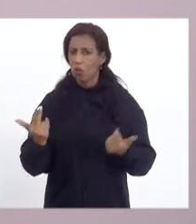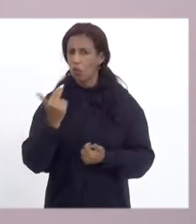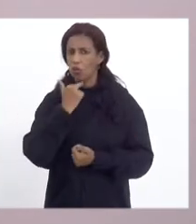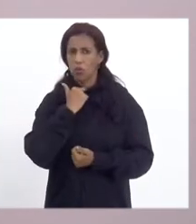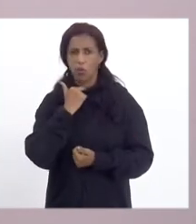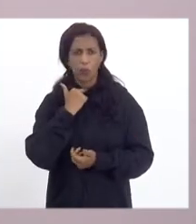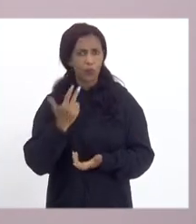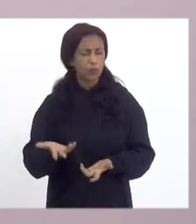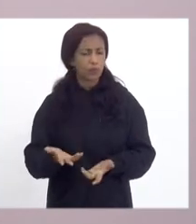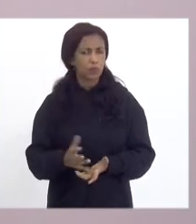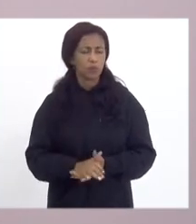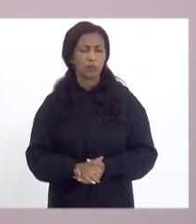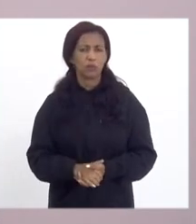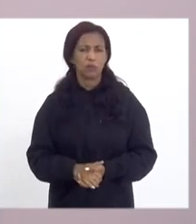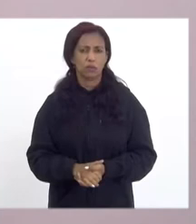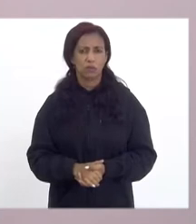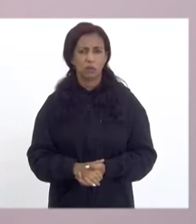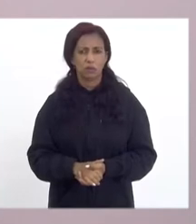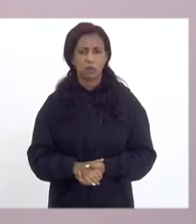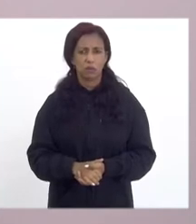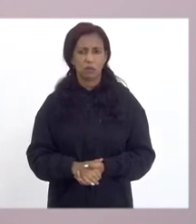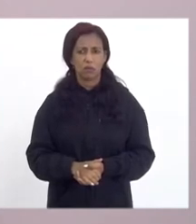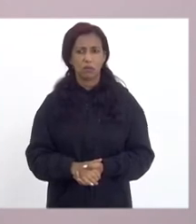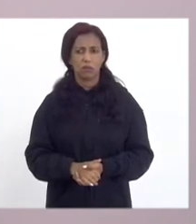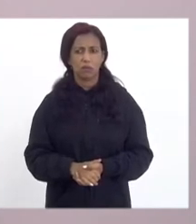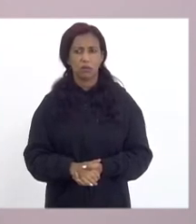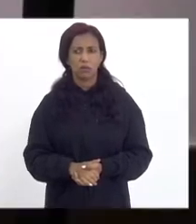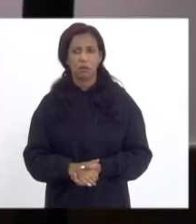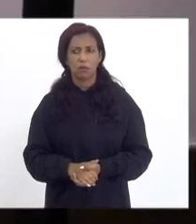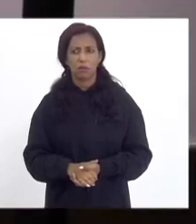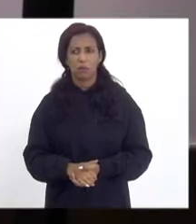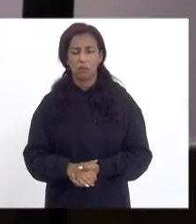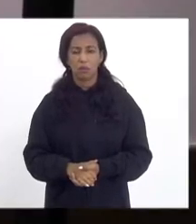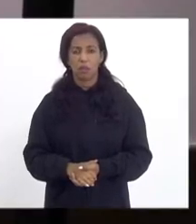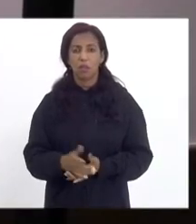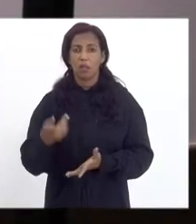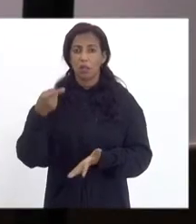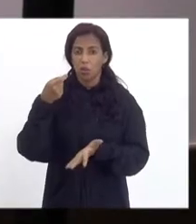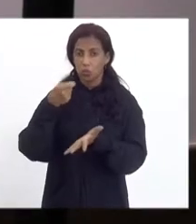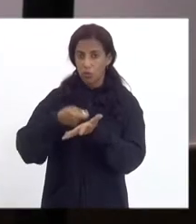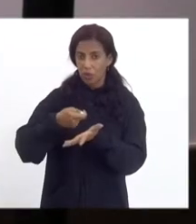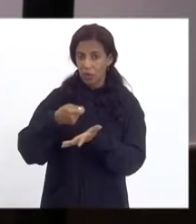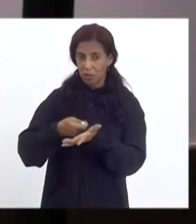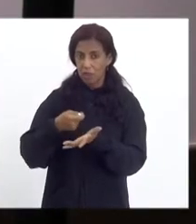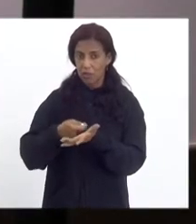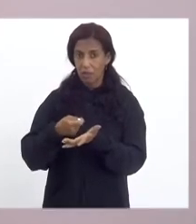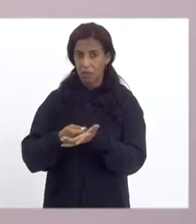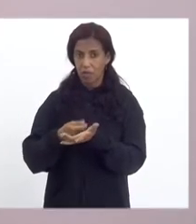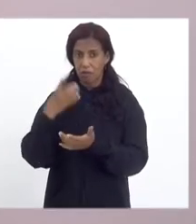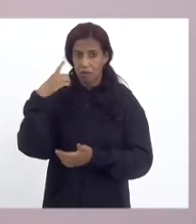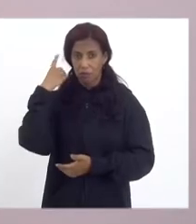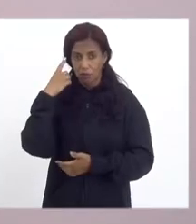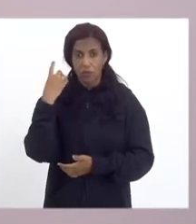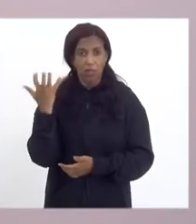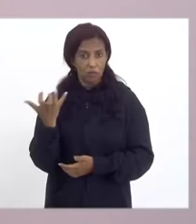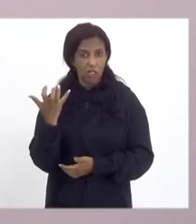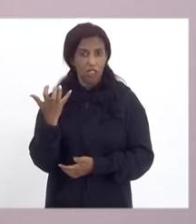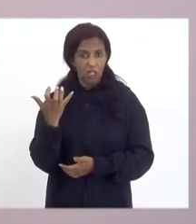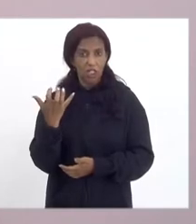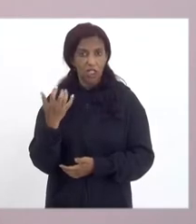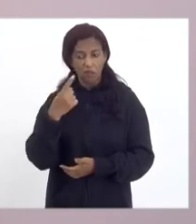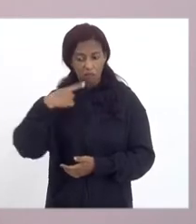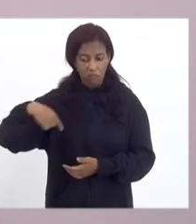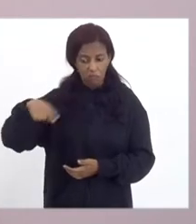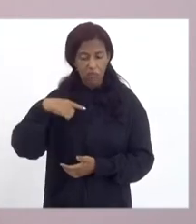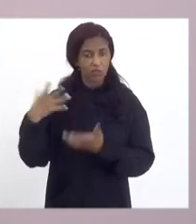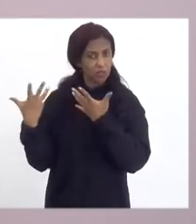não é. E um determinado parlamentar tentou empurrar isso goela abaixo. Pois é, né? Mas isso, Ainda bem que